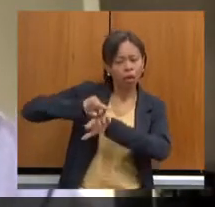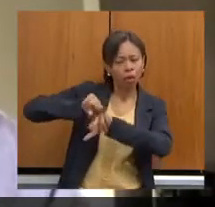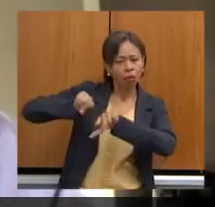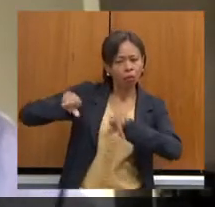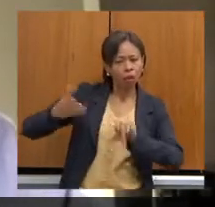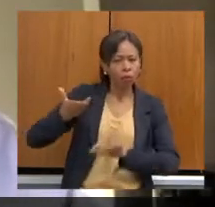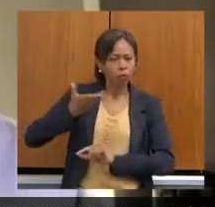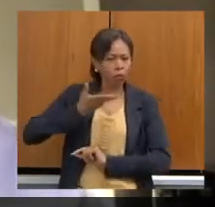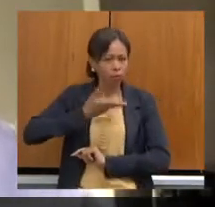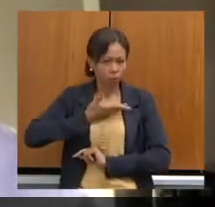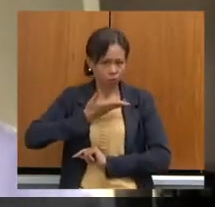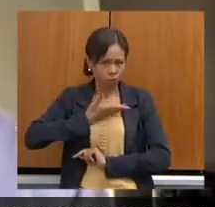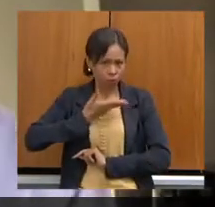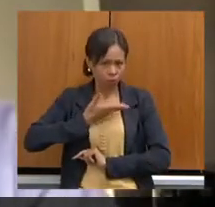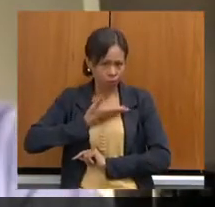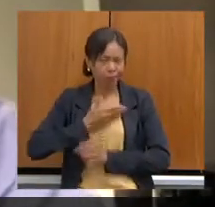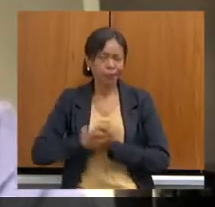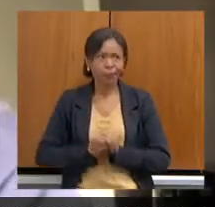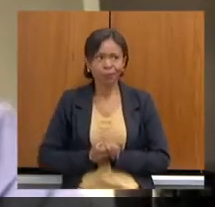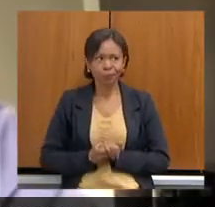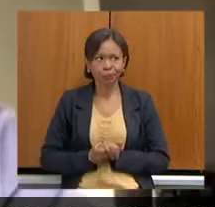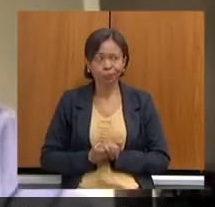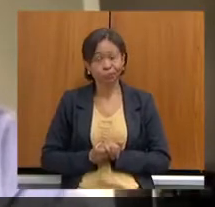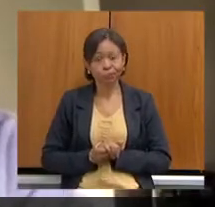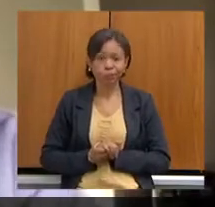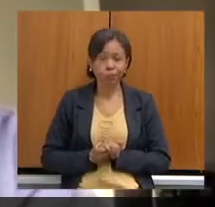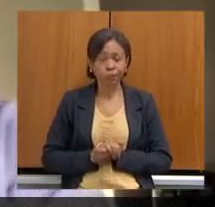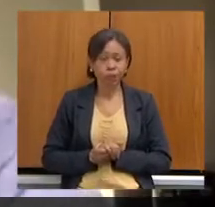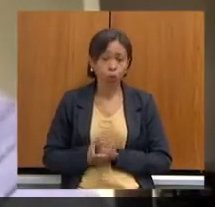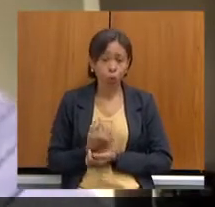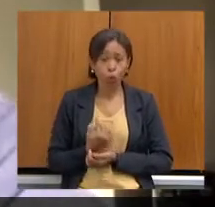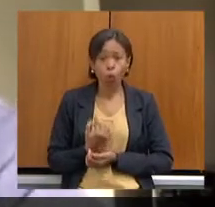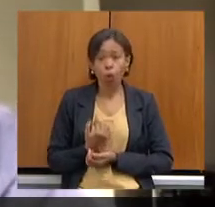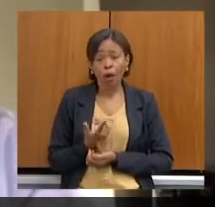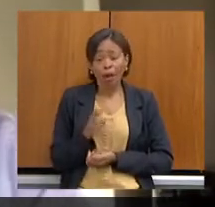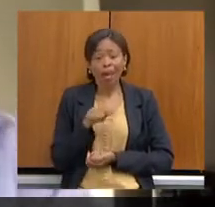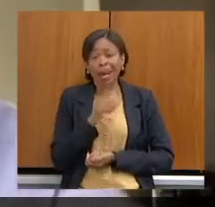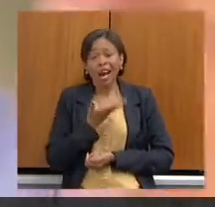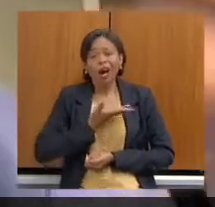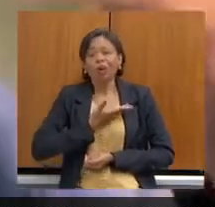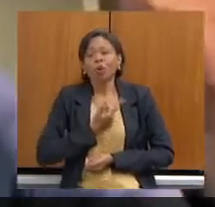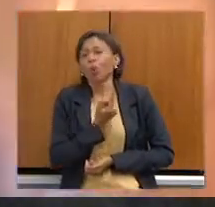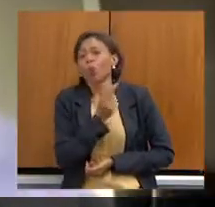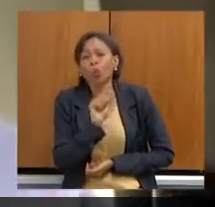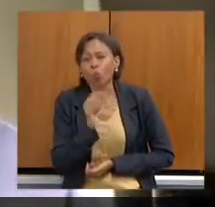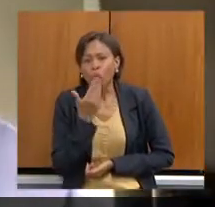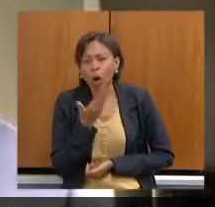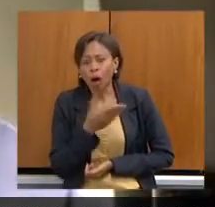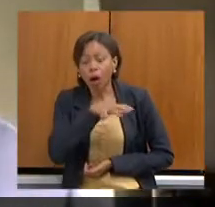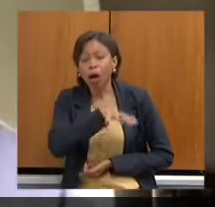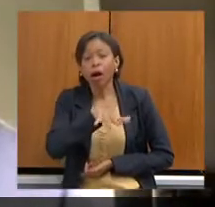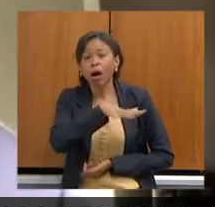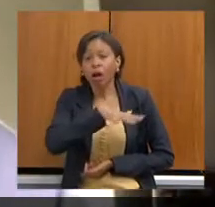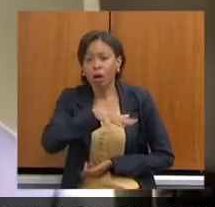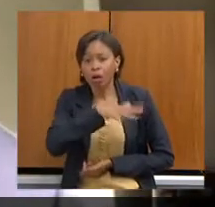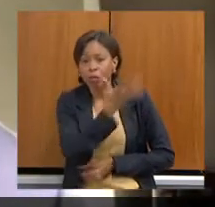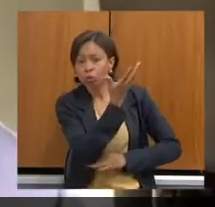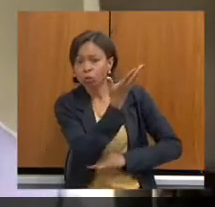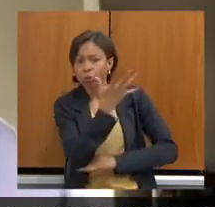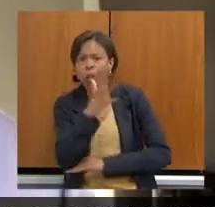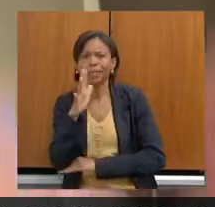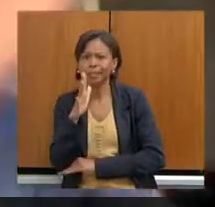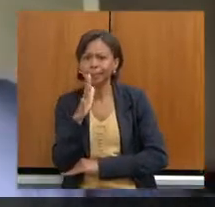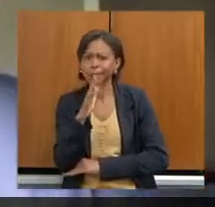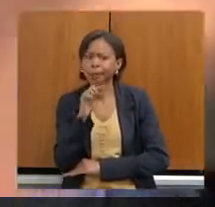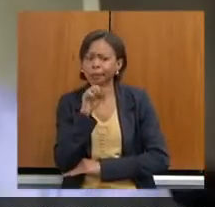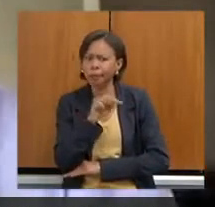muitos pontos um fogo amigo dessa secretaria é o meio ambiente EA Capela e muito O agronegócio no hospital